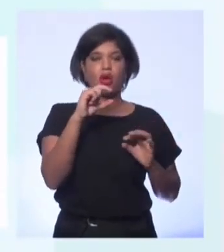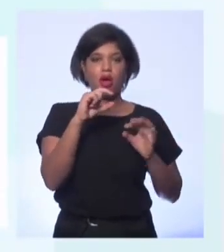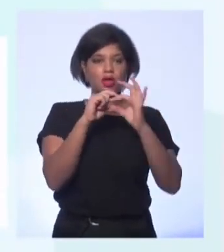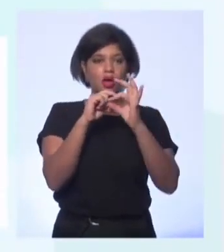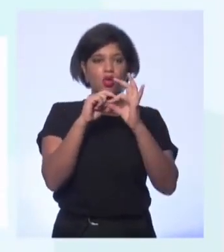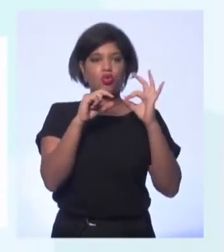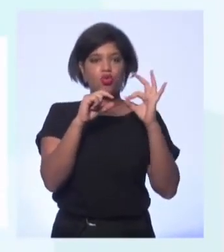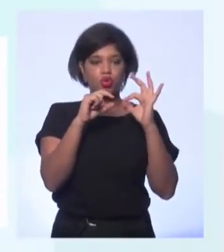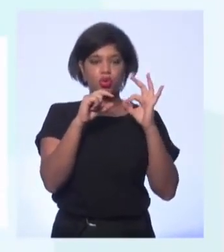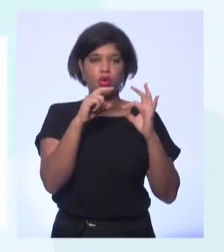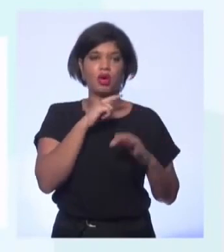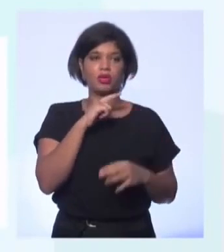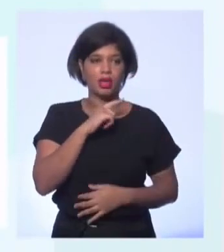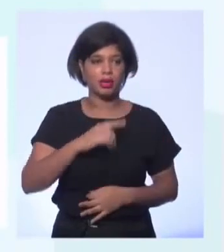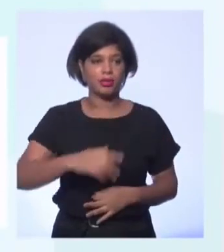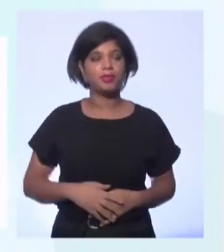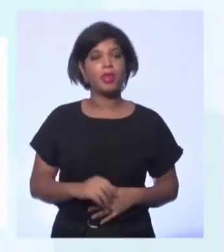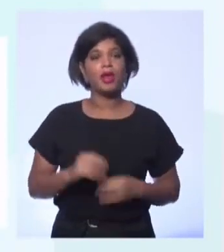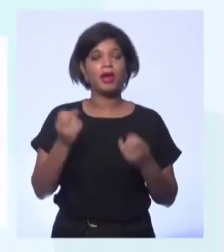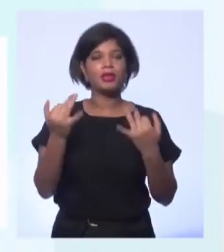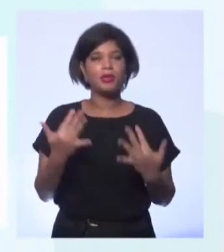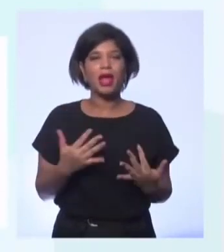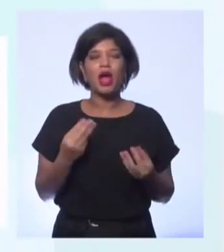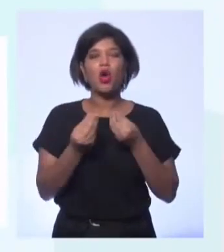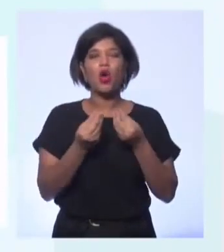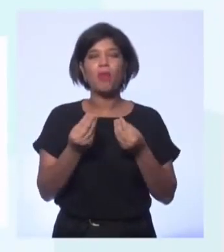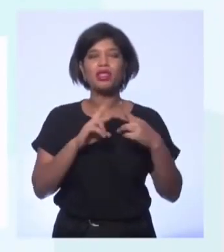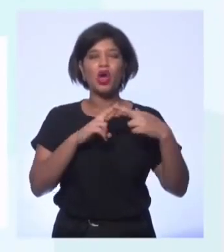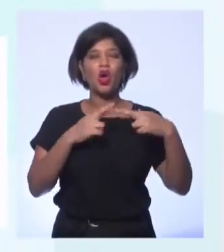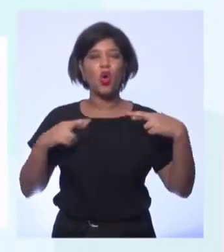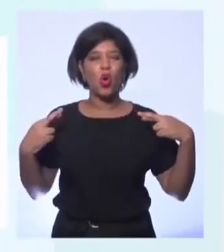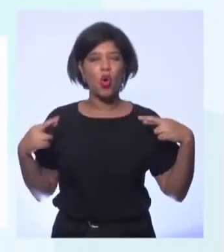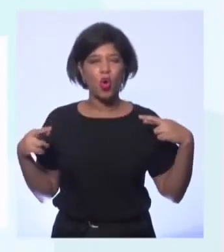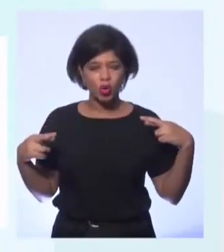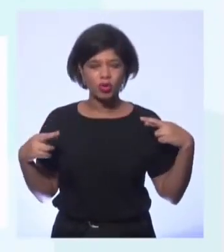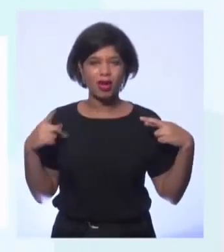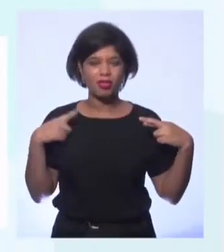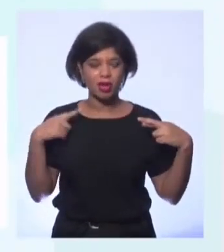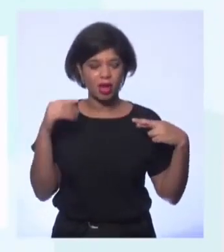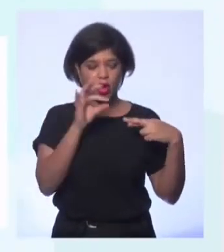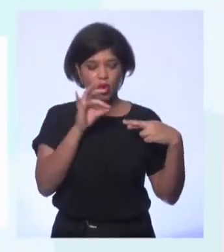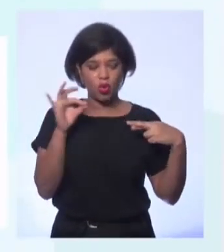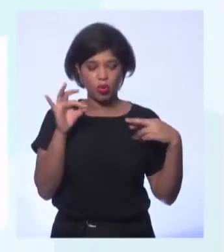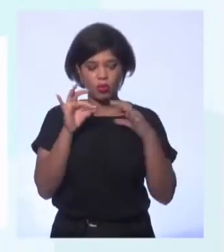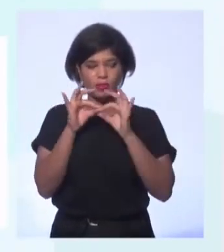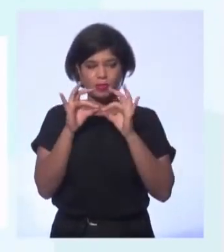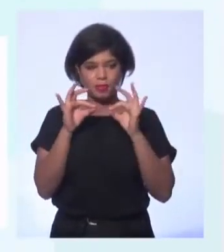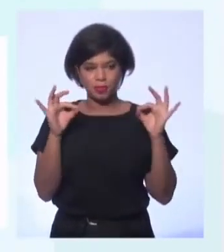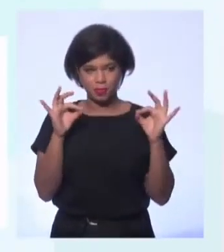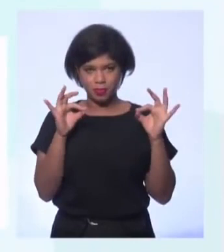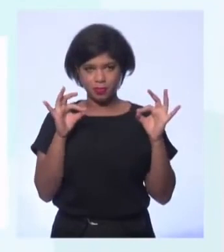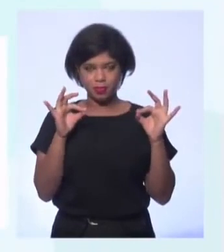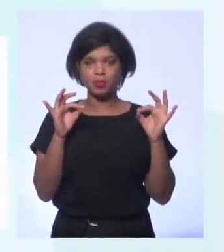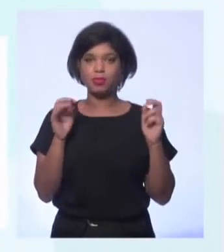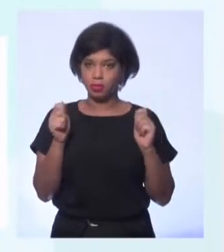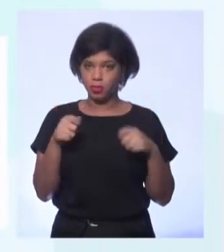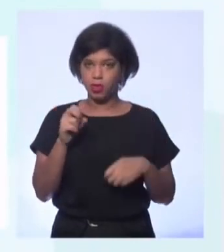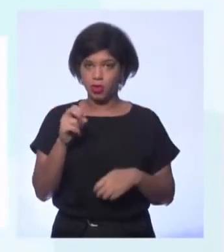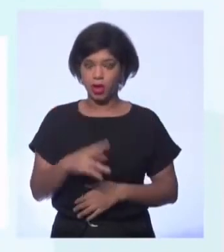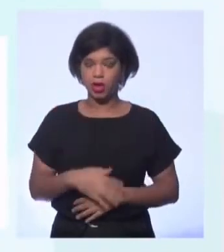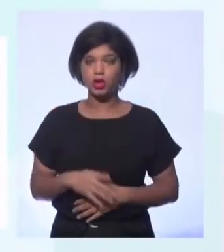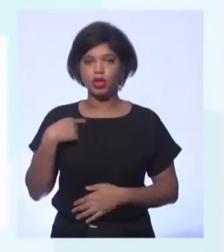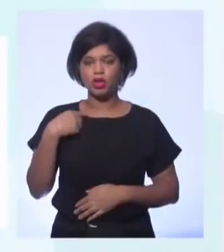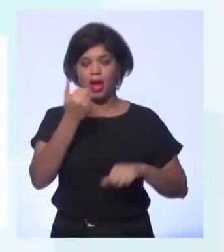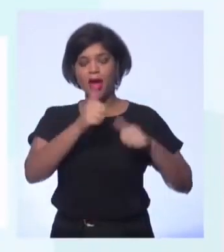lá no meio. É como se a gente estivesse falando de uma corda, passando bem lá no meio, que chama diâmetro, tudo bem? Então, quando a gente mede